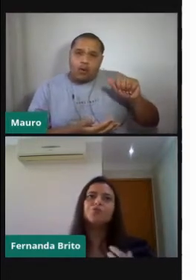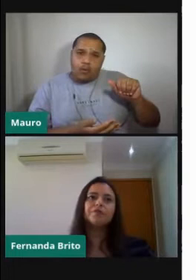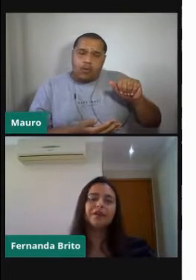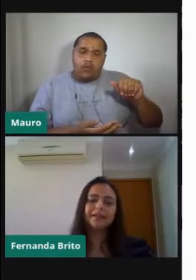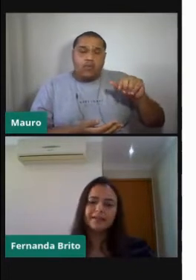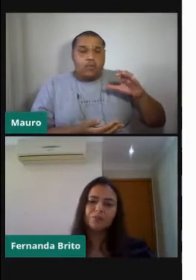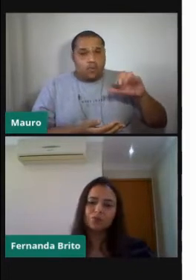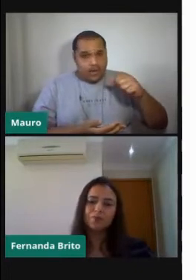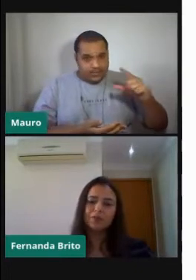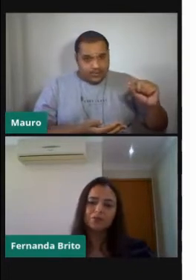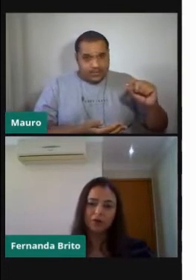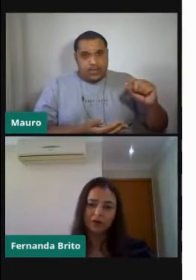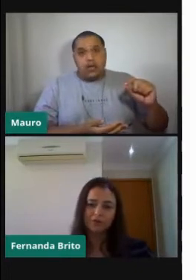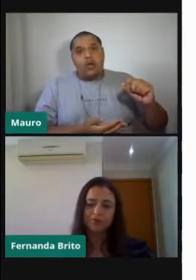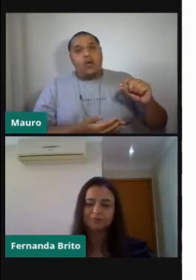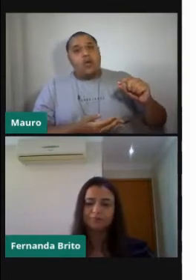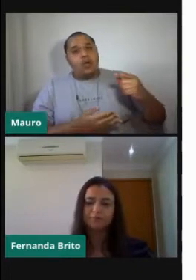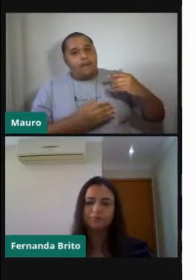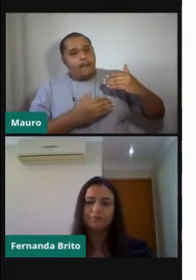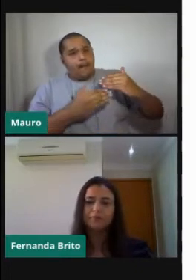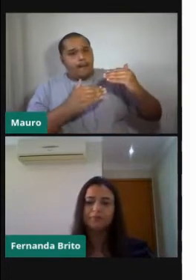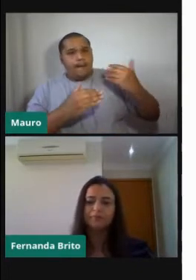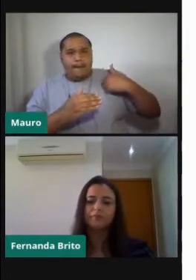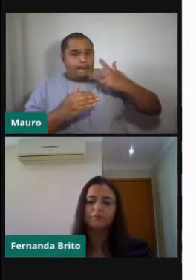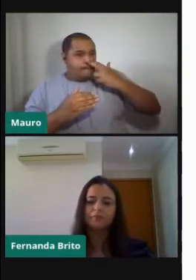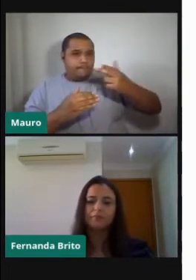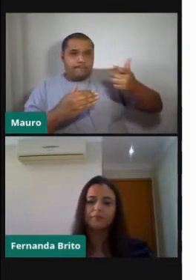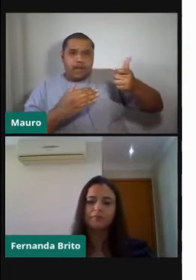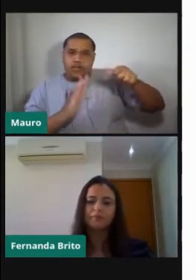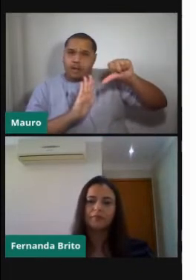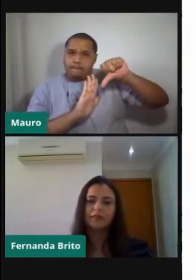por último, falência múltipla de órgãos.